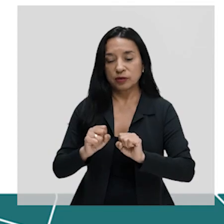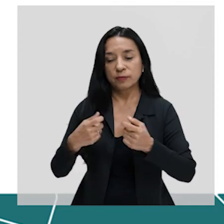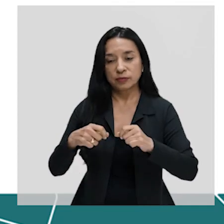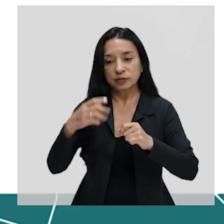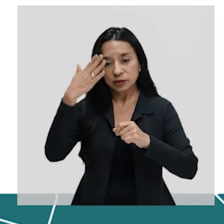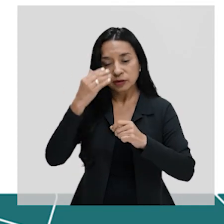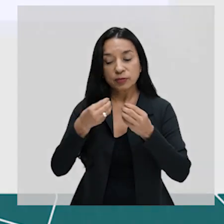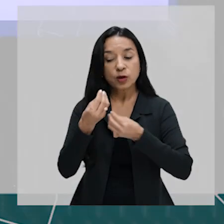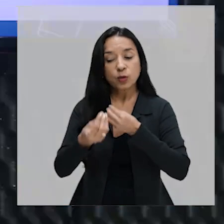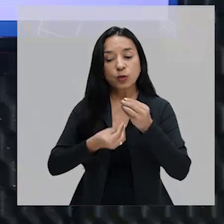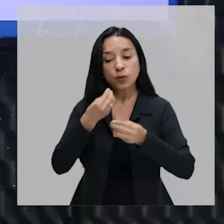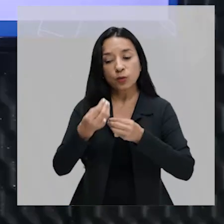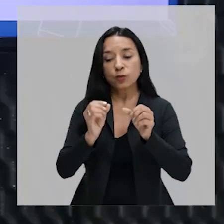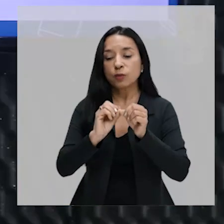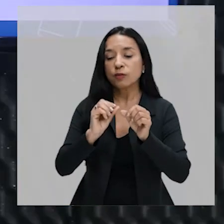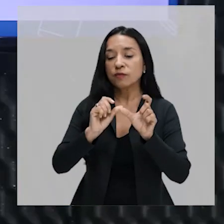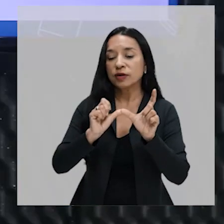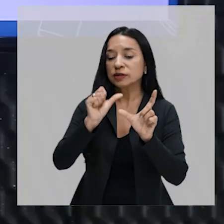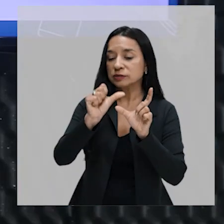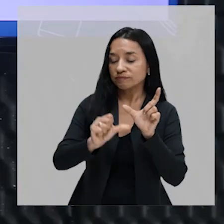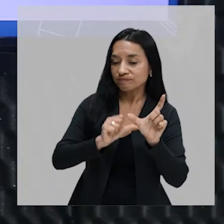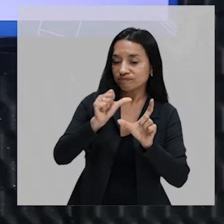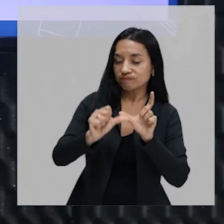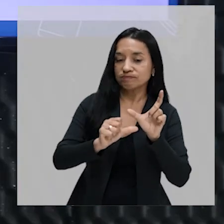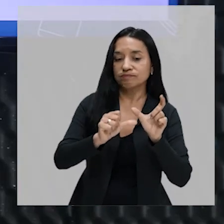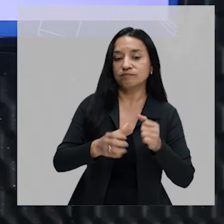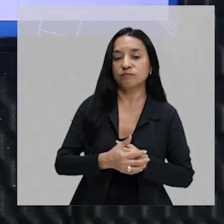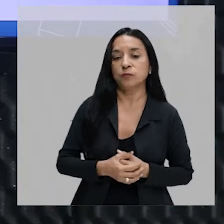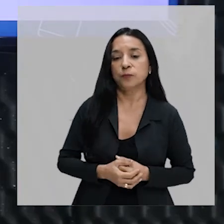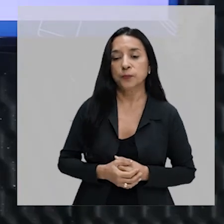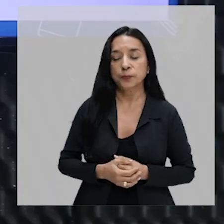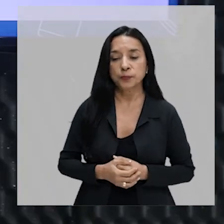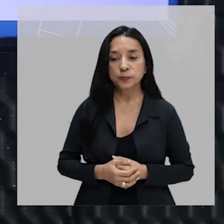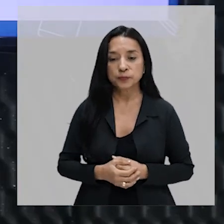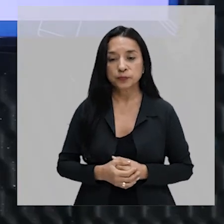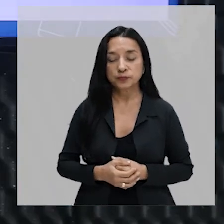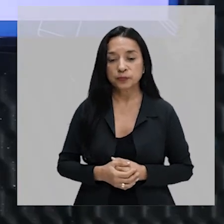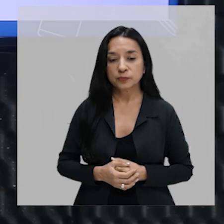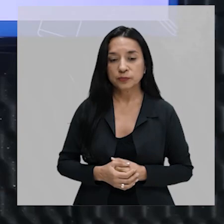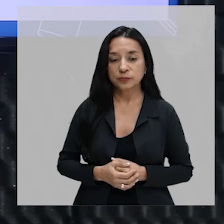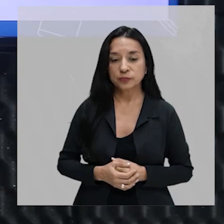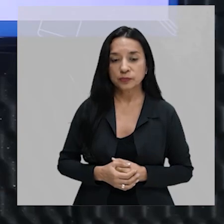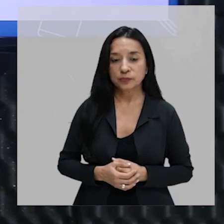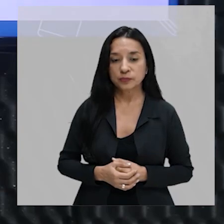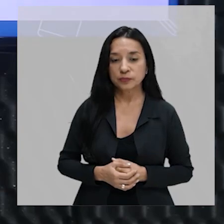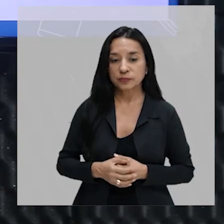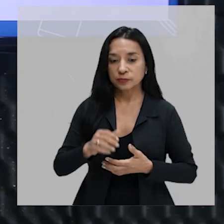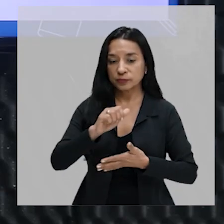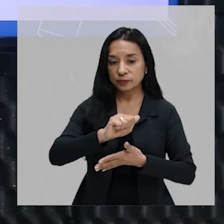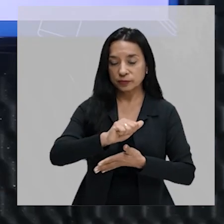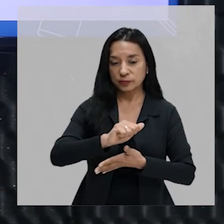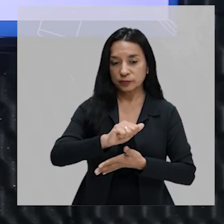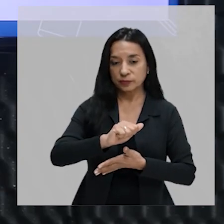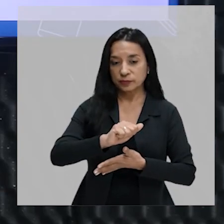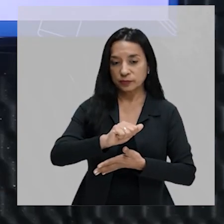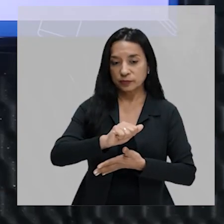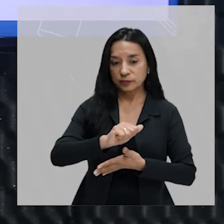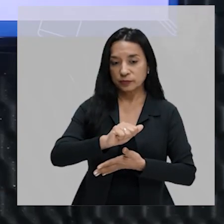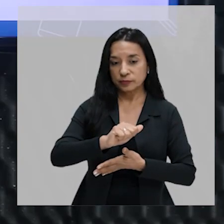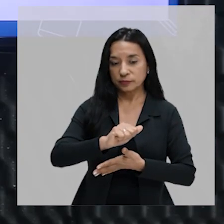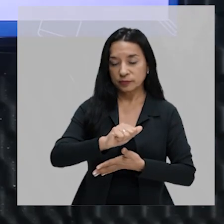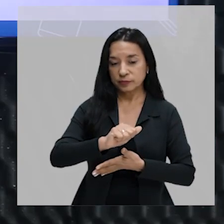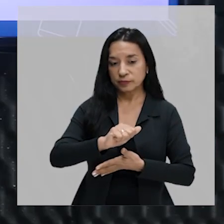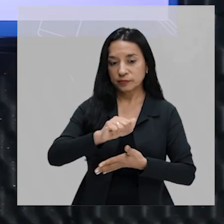essa flexão. Então, asseguro a vossa senhoria que não precisa, ou precisas,